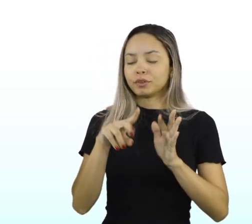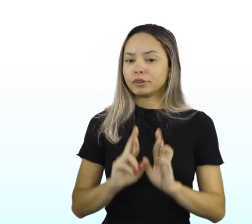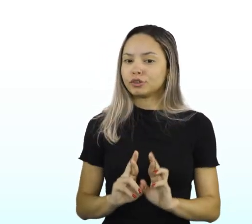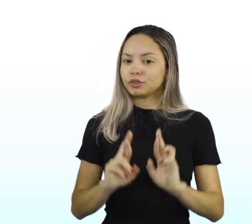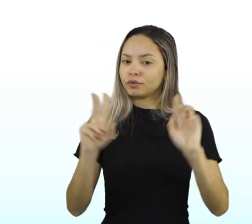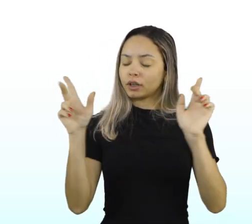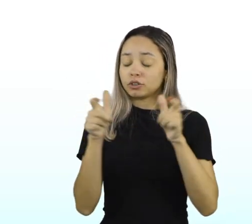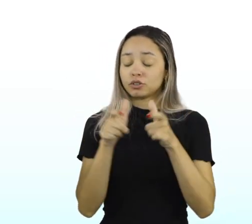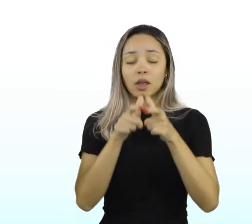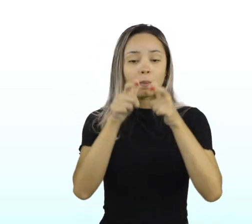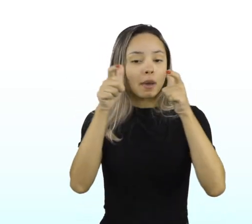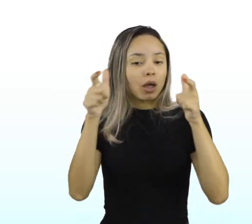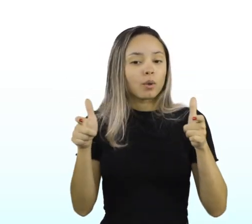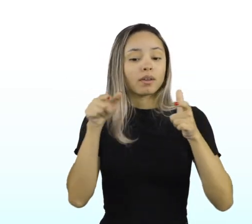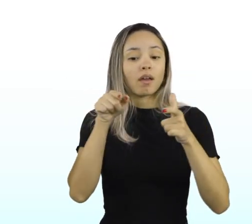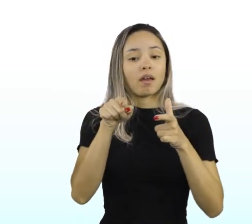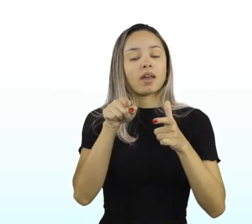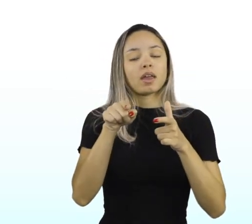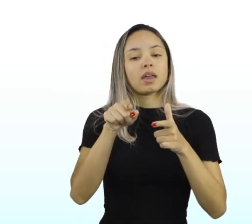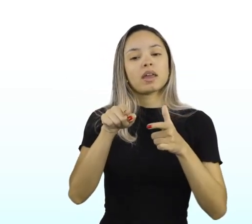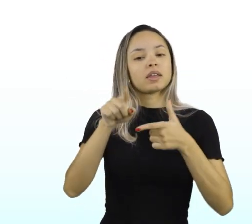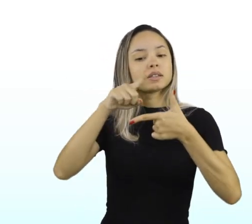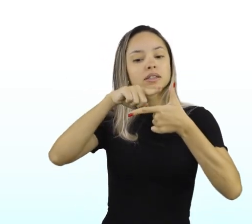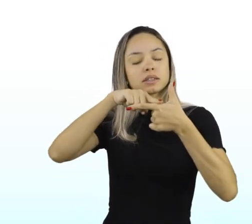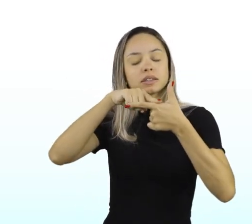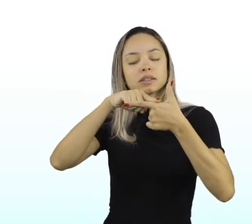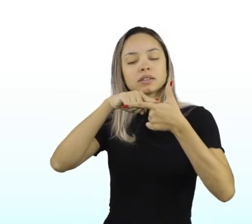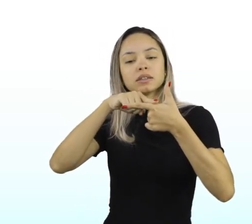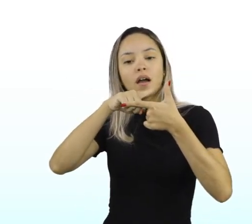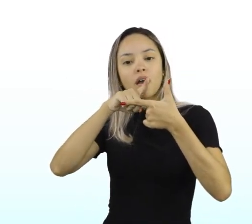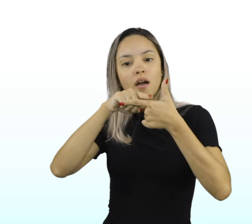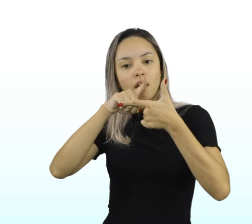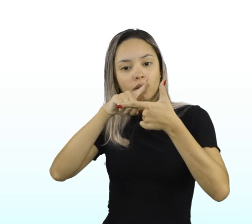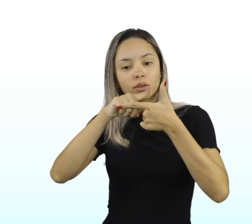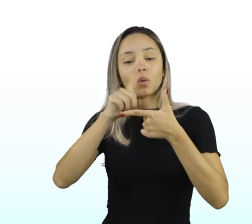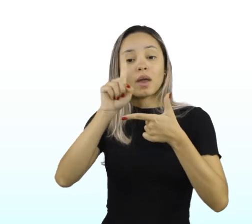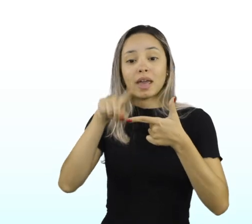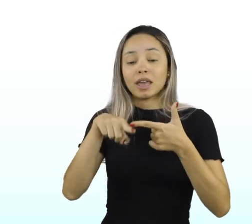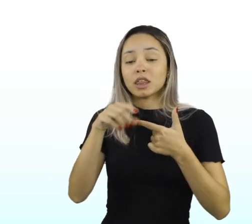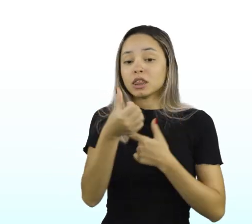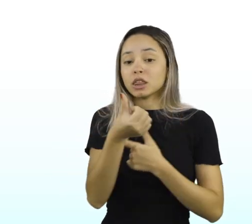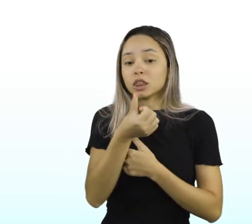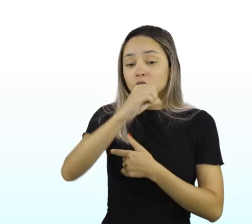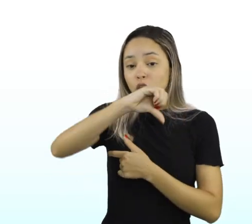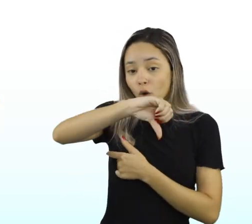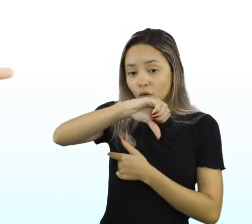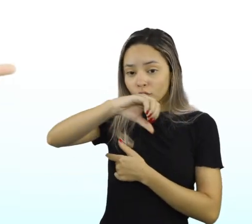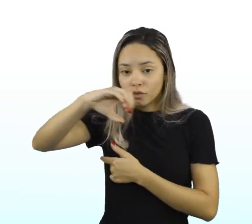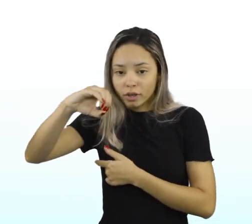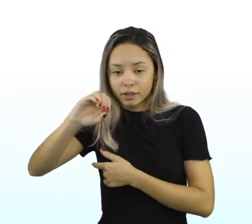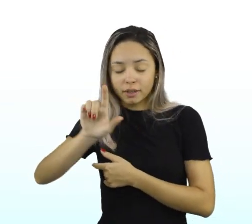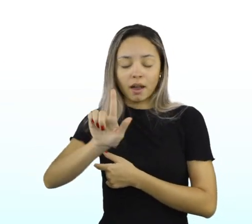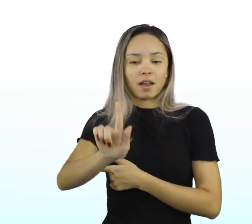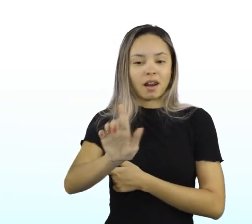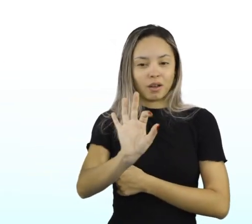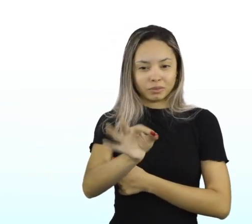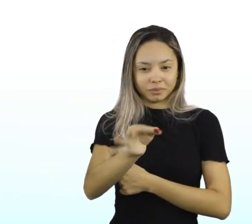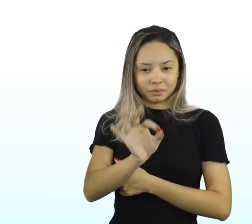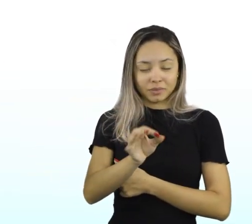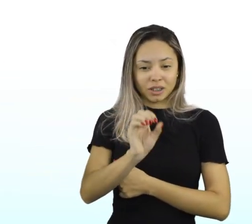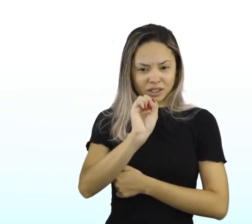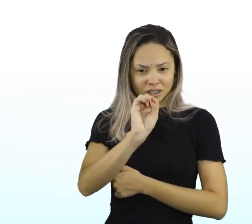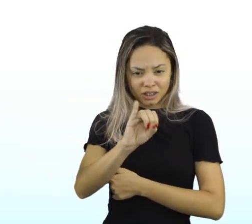maioria das vezes, esse ângulo é de 90 graus. Formando 90 graus, você vai usar o velho e bom teorema